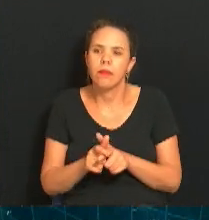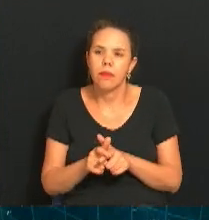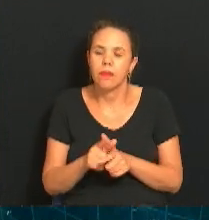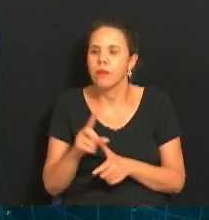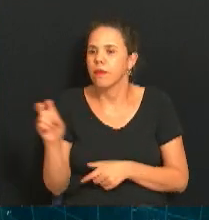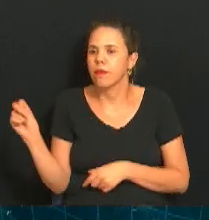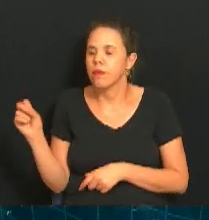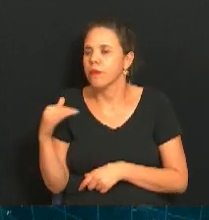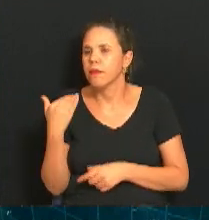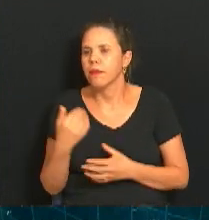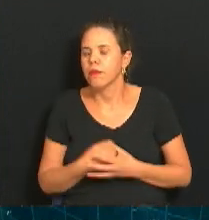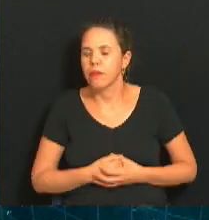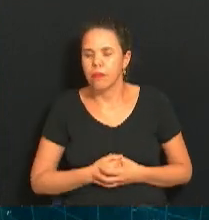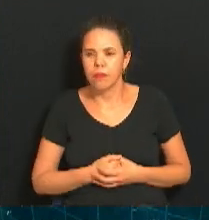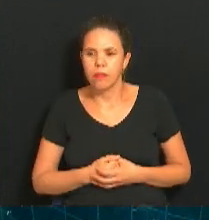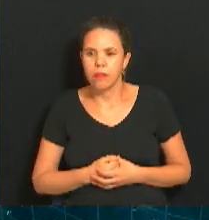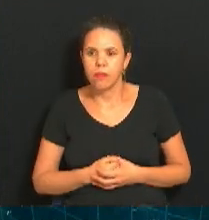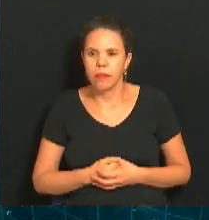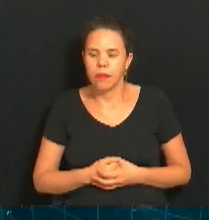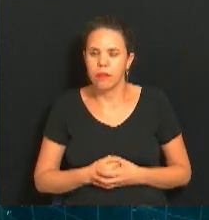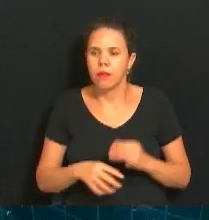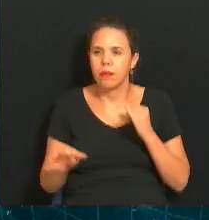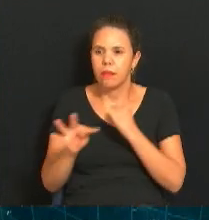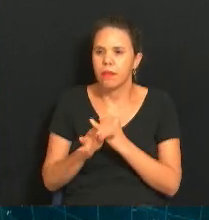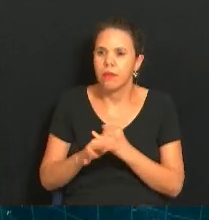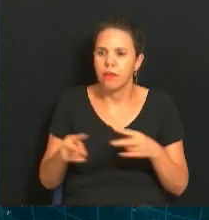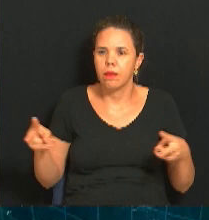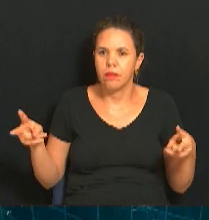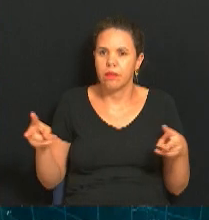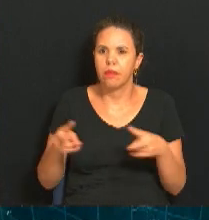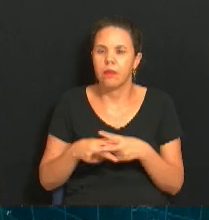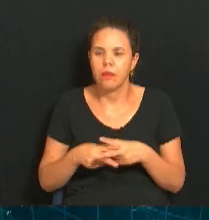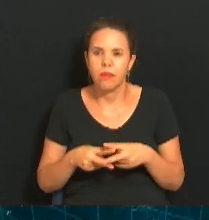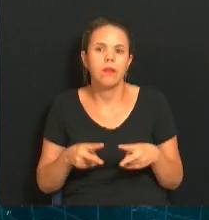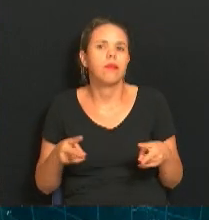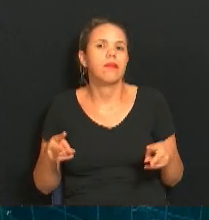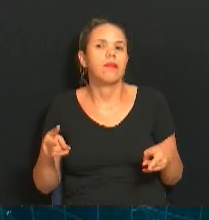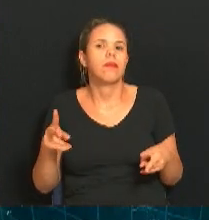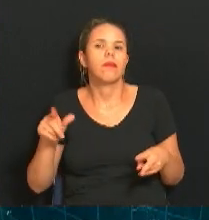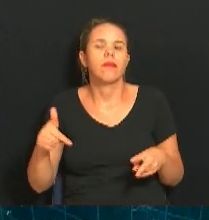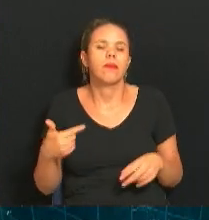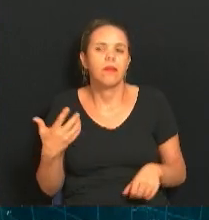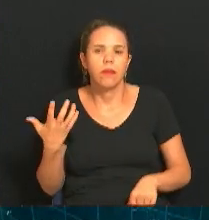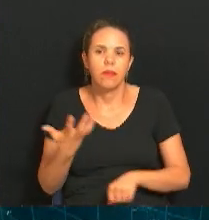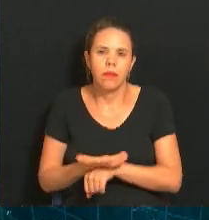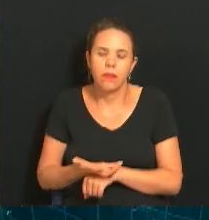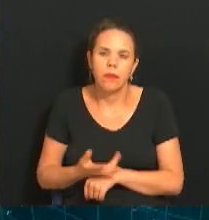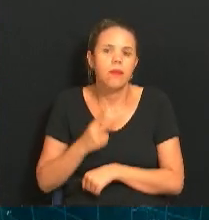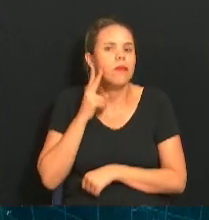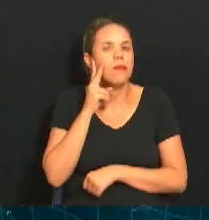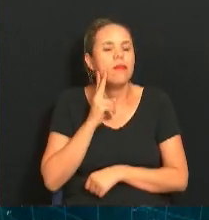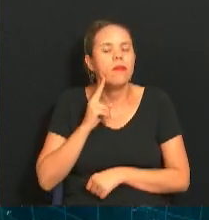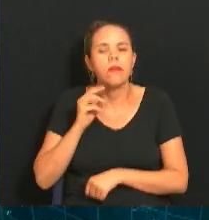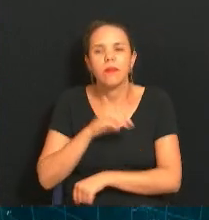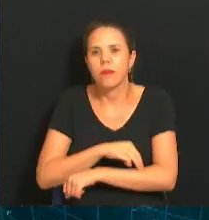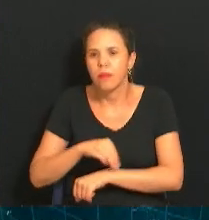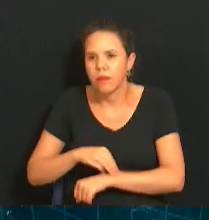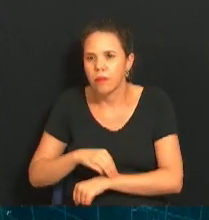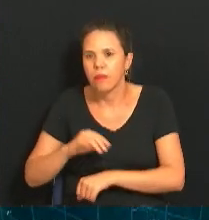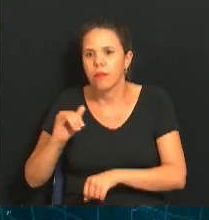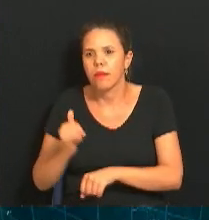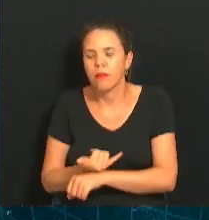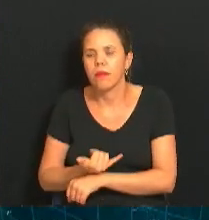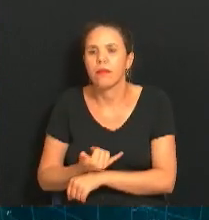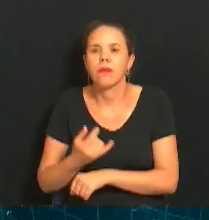500 óbitos devido à Covid. Valinhos, Itatiba, Paulínia, depois aparecem Nova Odessa, Vinhedo,